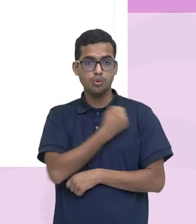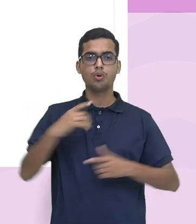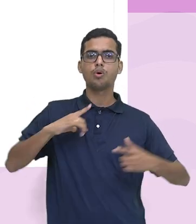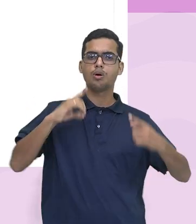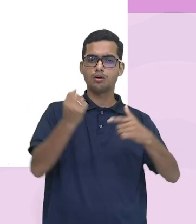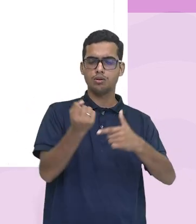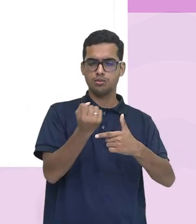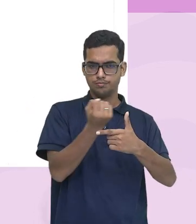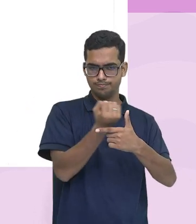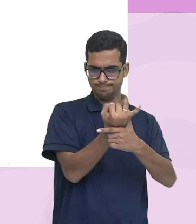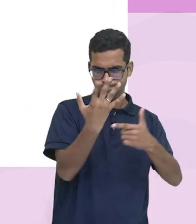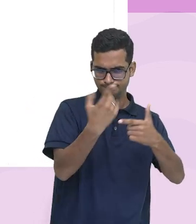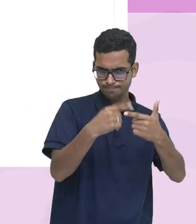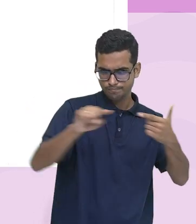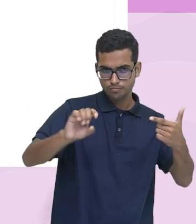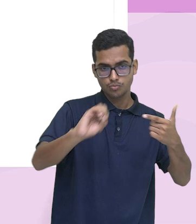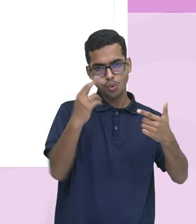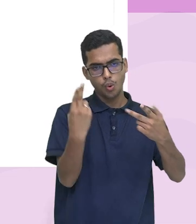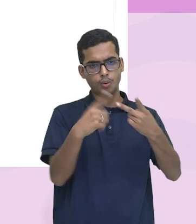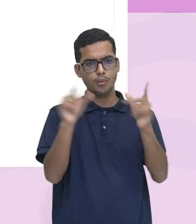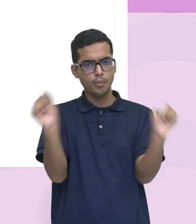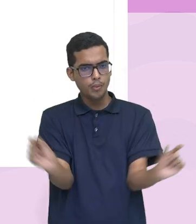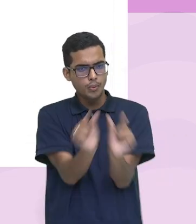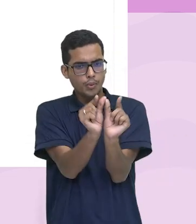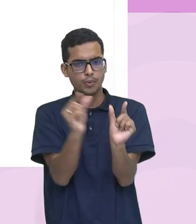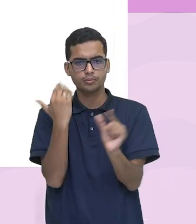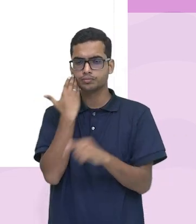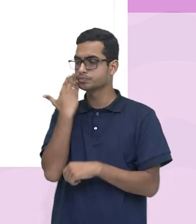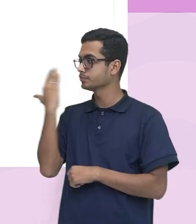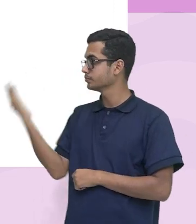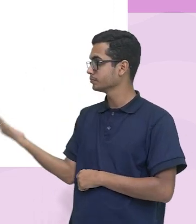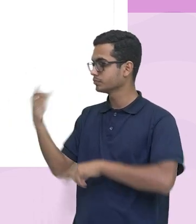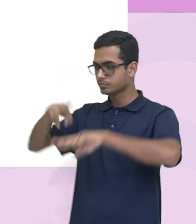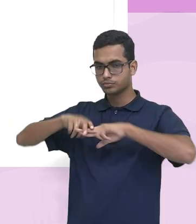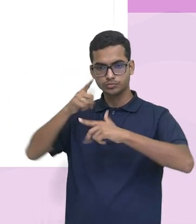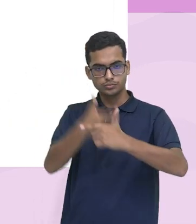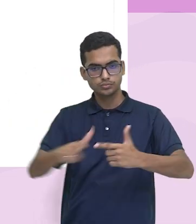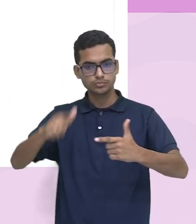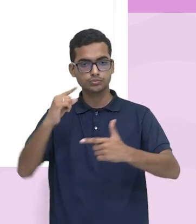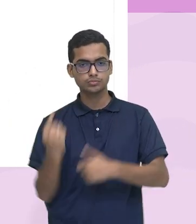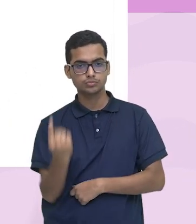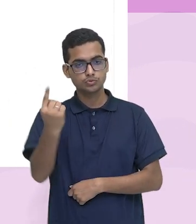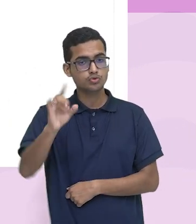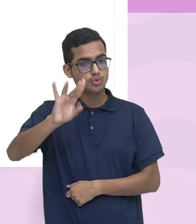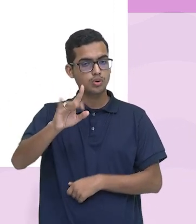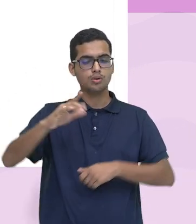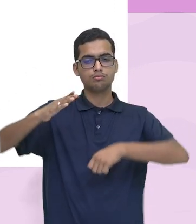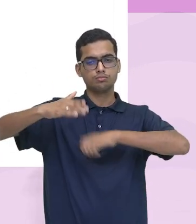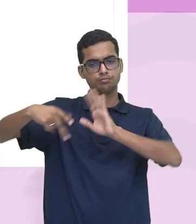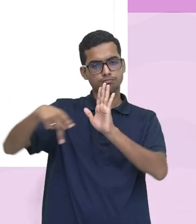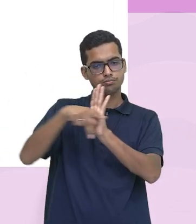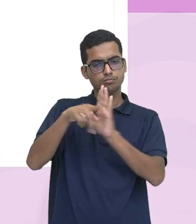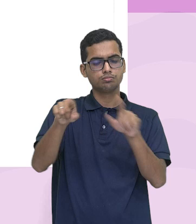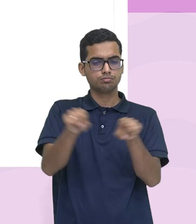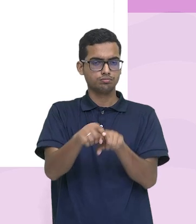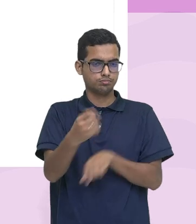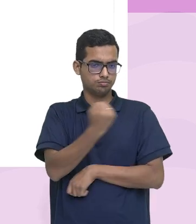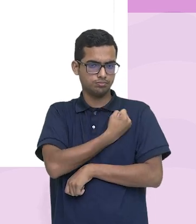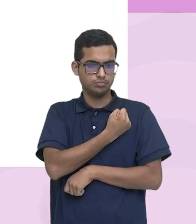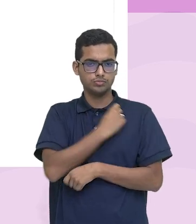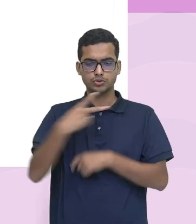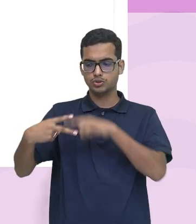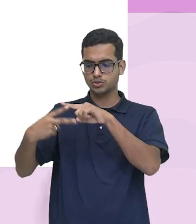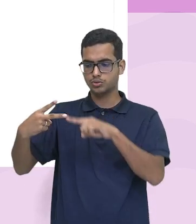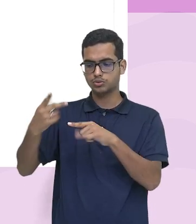que ele é um número primo. Por quê? Porque ele só é divisível por 1 e por ele mesmo. Logo, ele possui